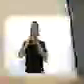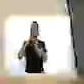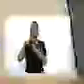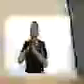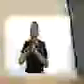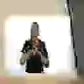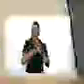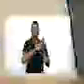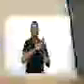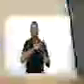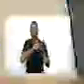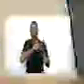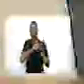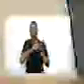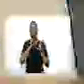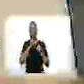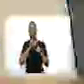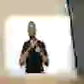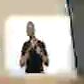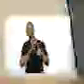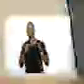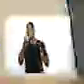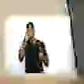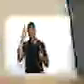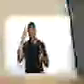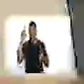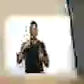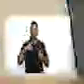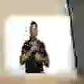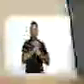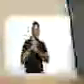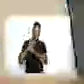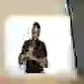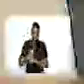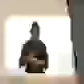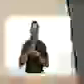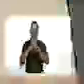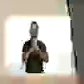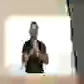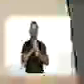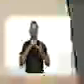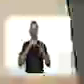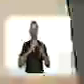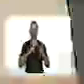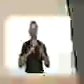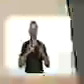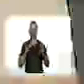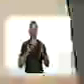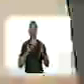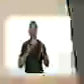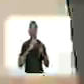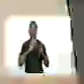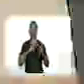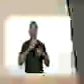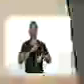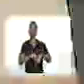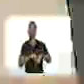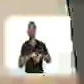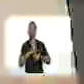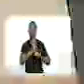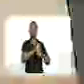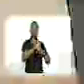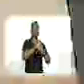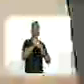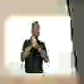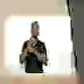então ela tá levantando quantas pessoas que a gente tem varrendo agora essa segunda etapa ela vai marcar o tempo vai ver o